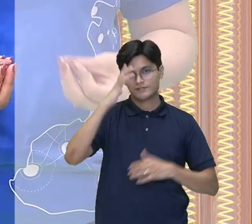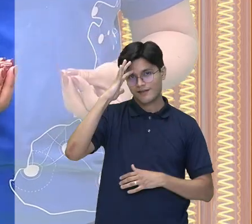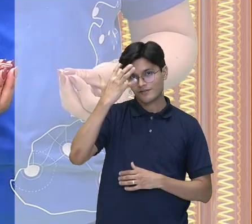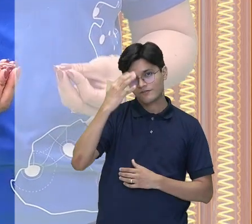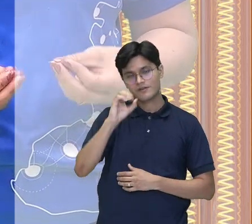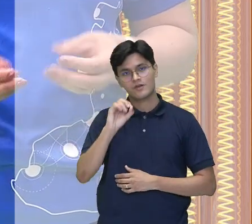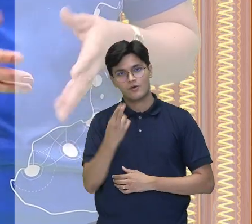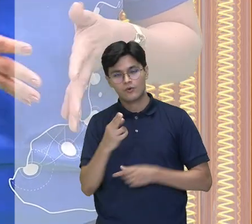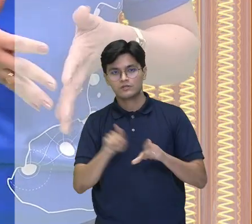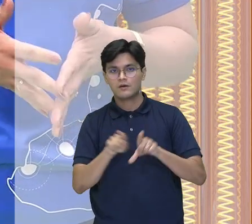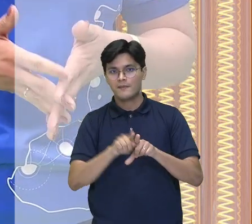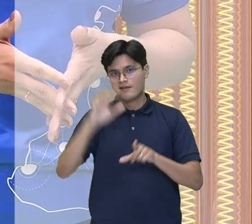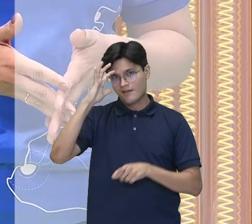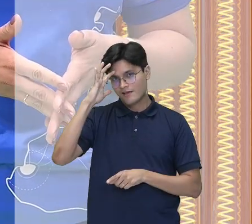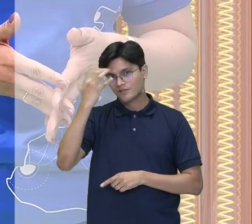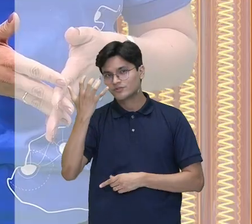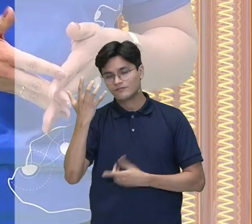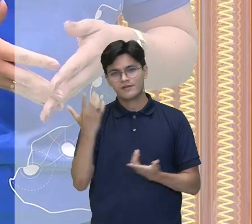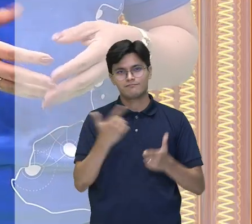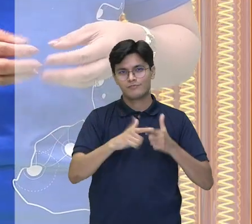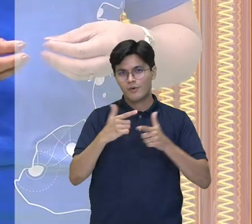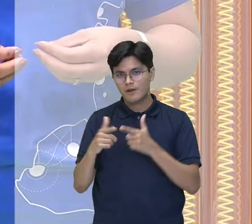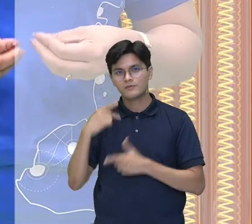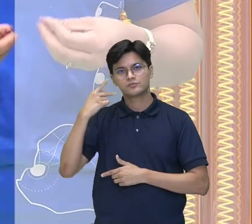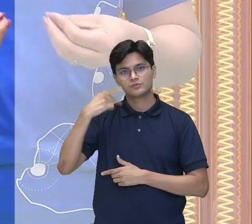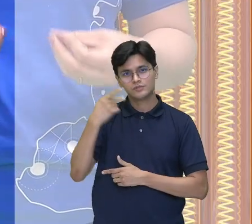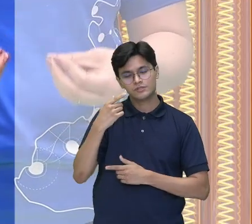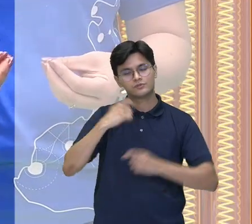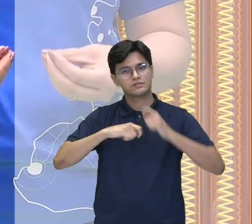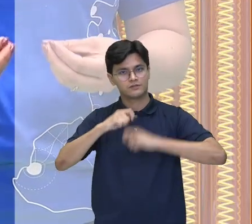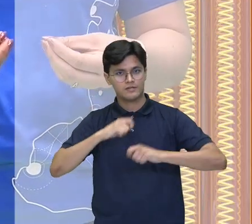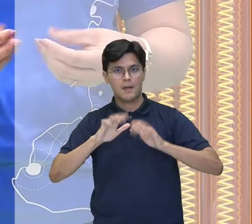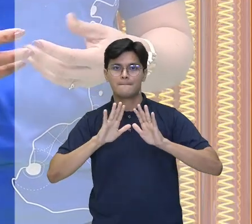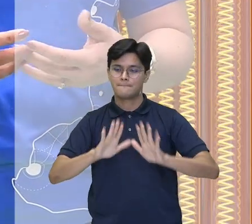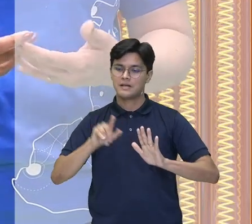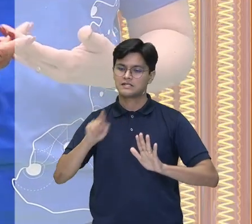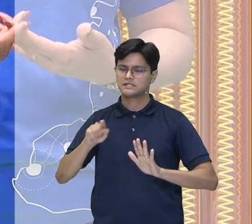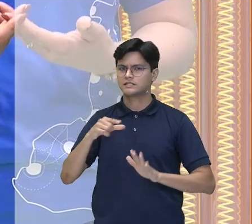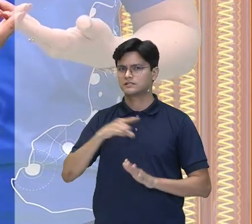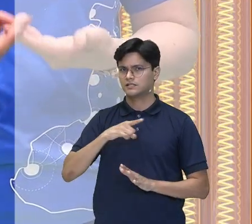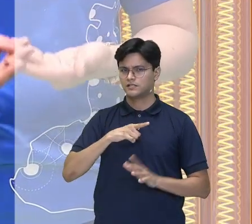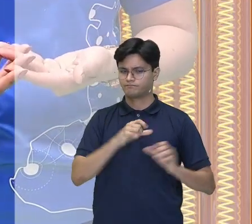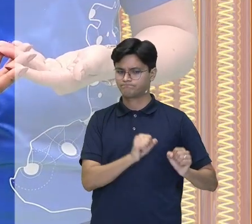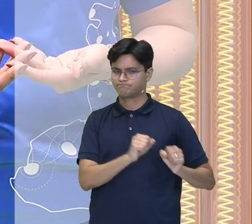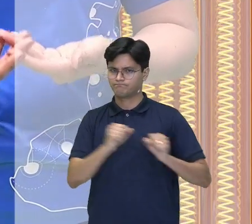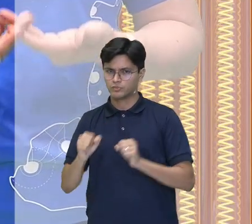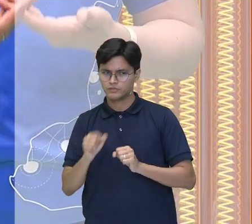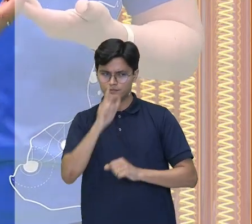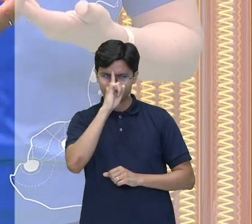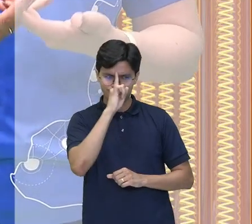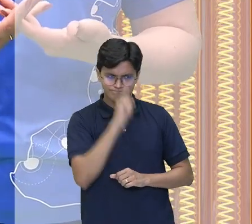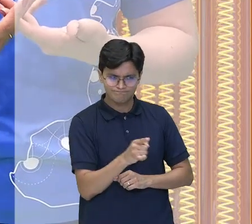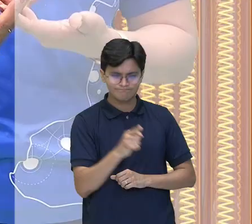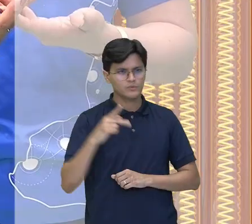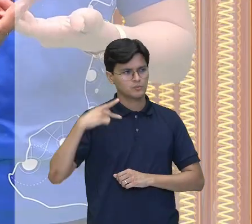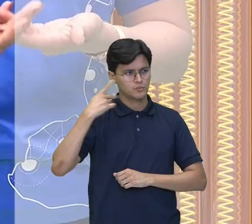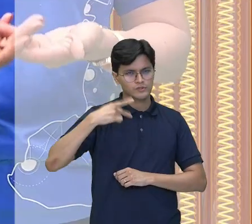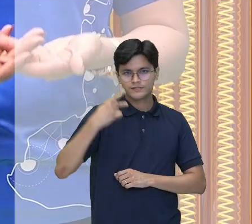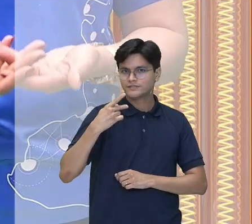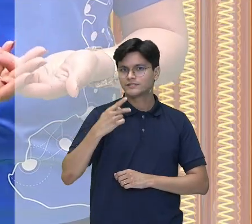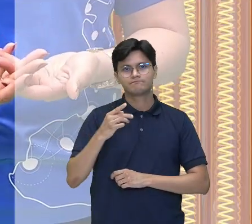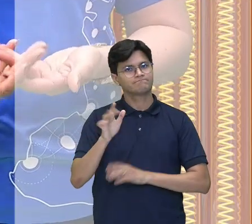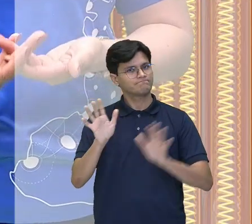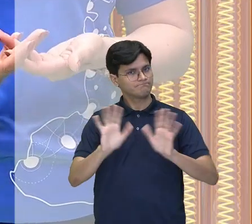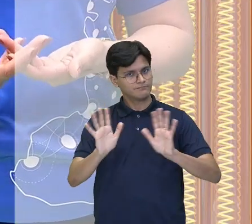políticas ou econômicas. Contudo, eles não possuíam poder de mando, eles não possuíam poder político. Eles